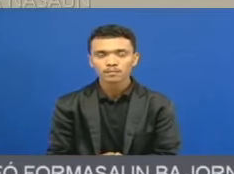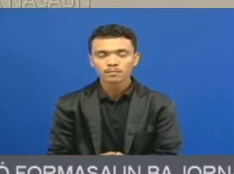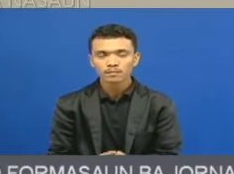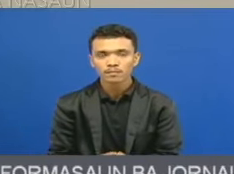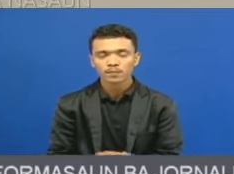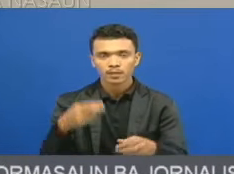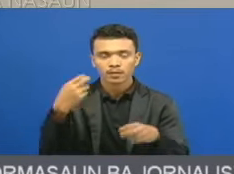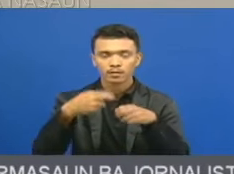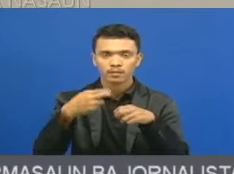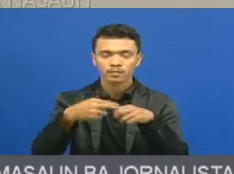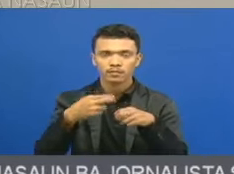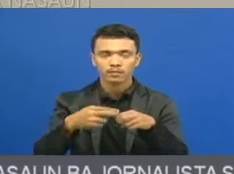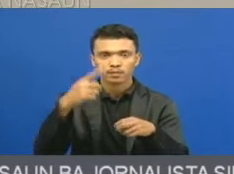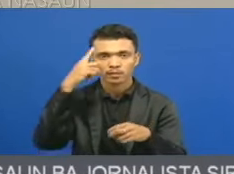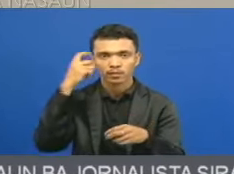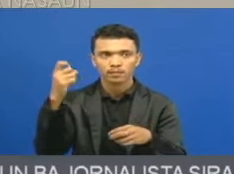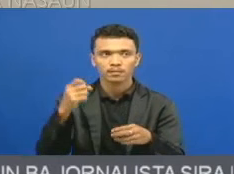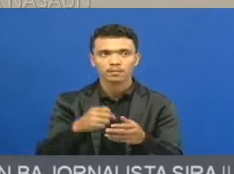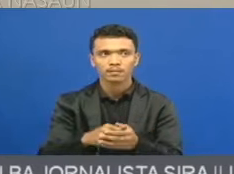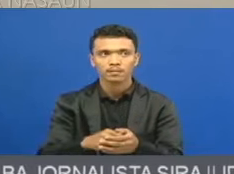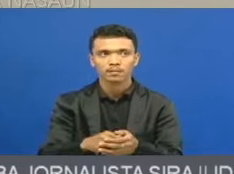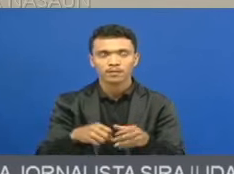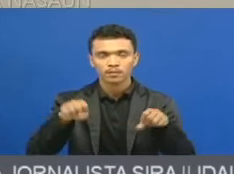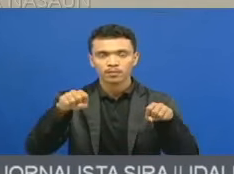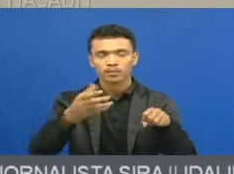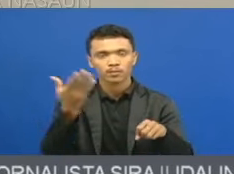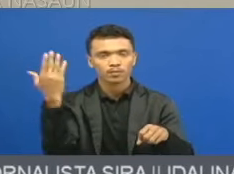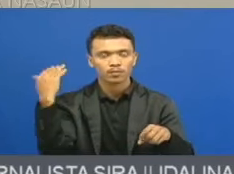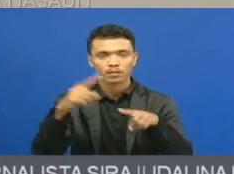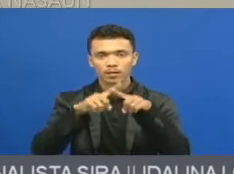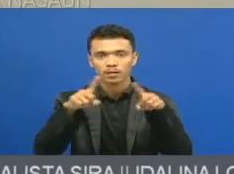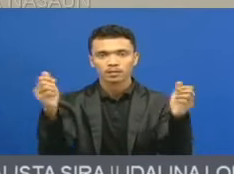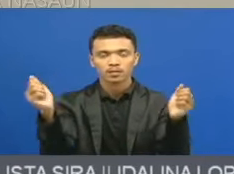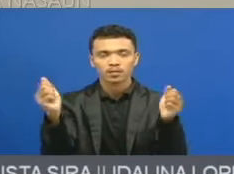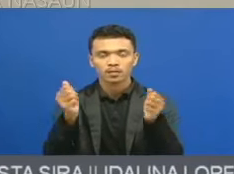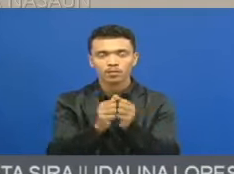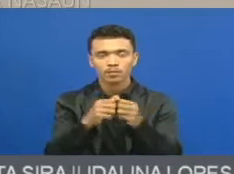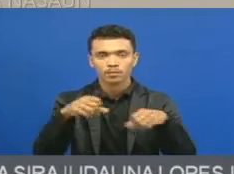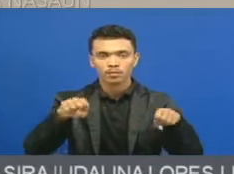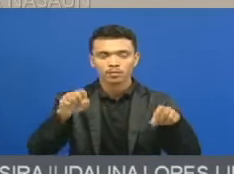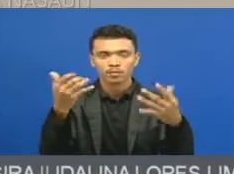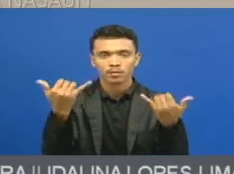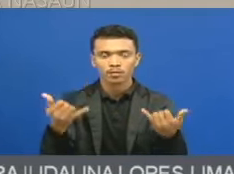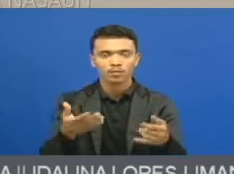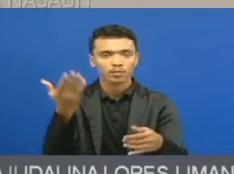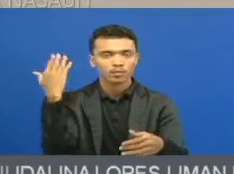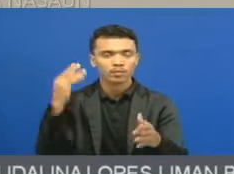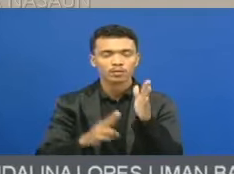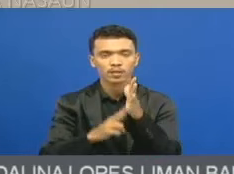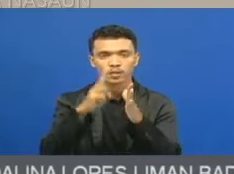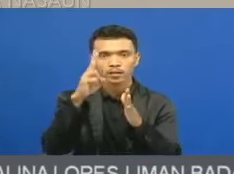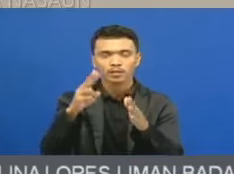fácil, difícil. Ambos motor uno, la honesta me tenía motor ahora, motor uno, motor A, después